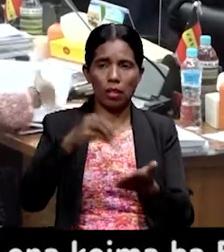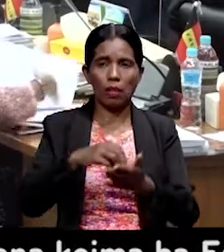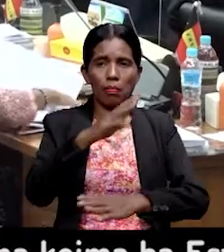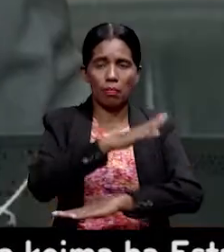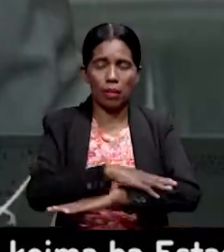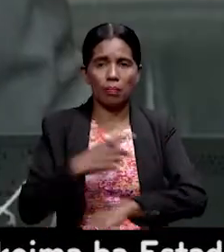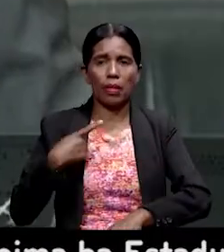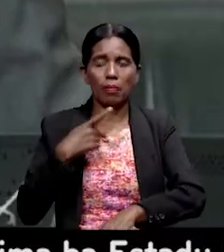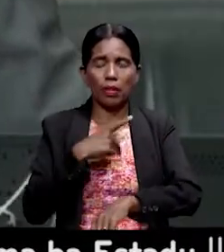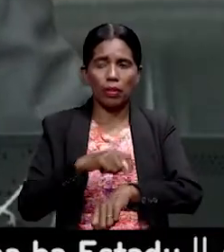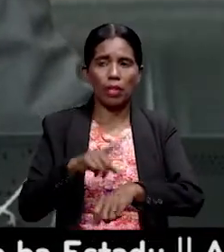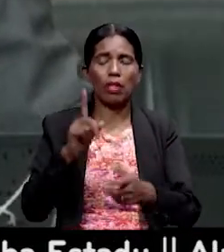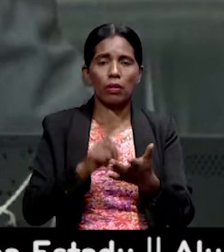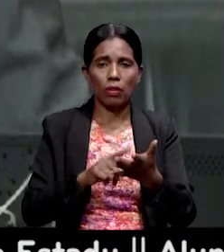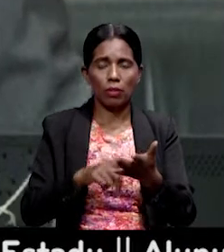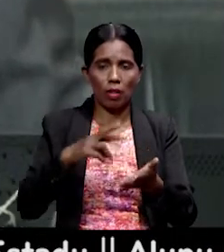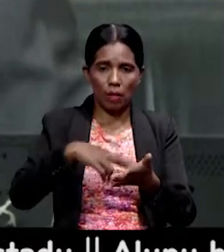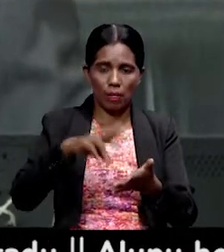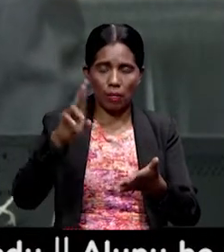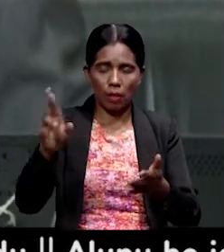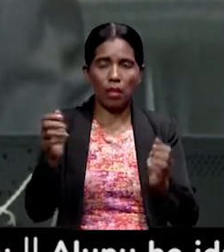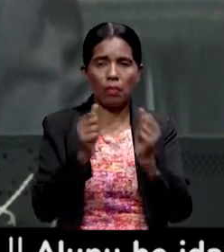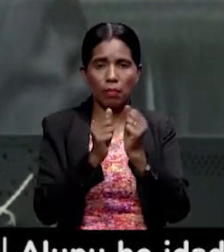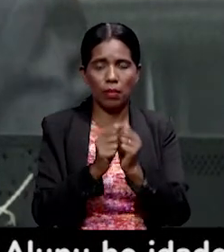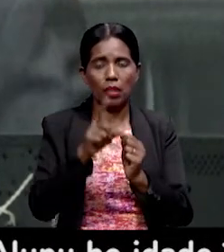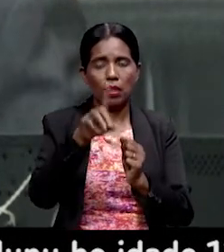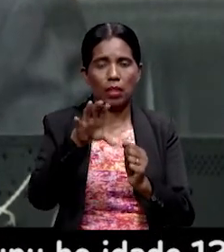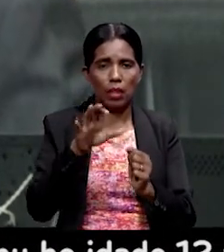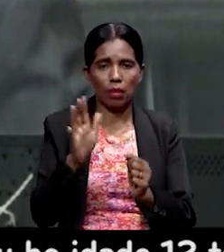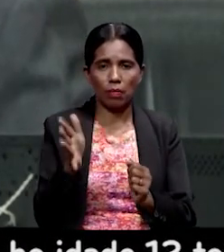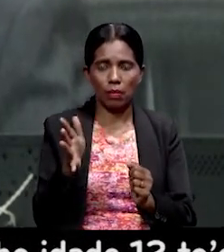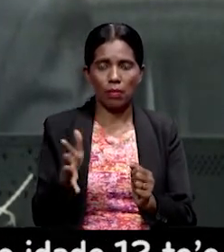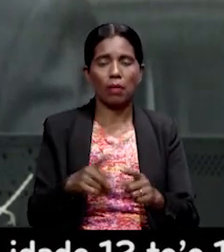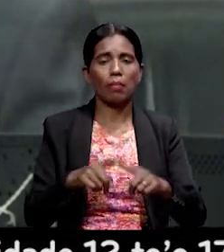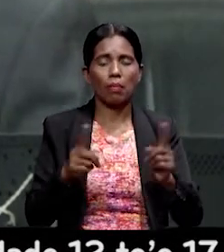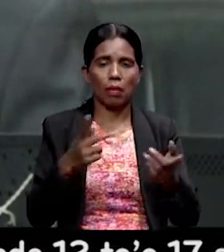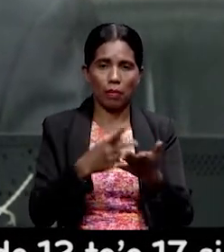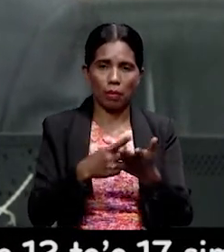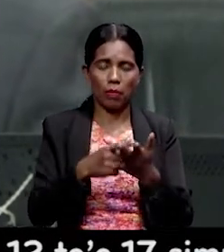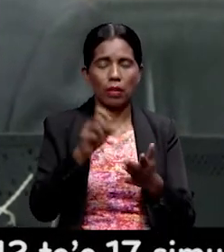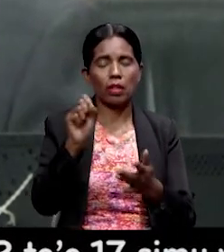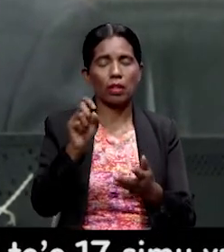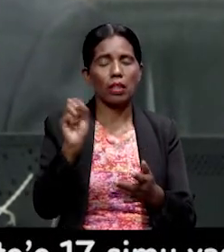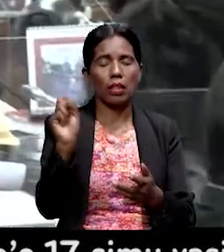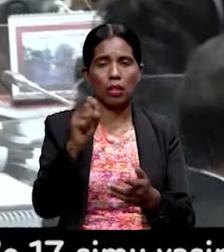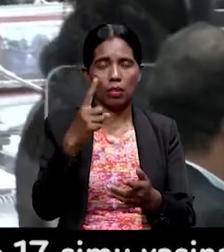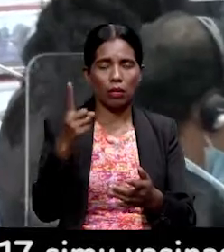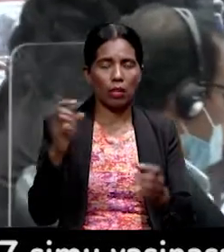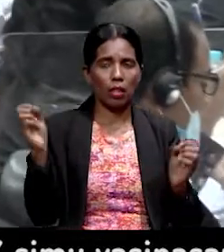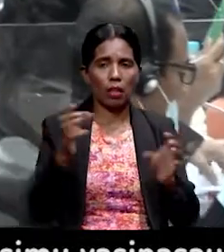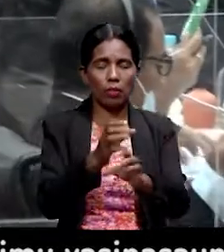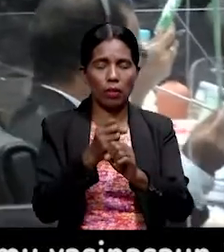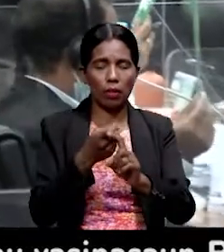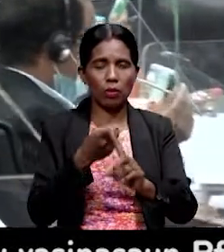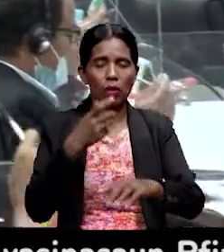Parlamento Nacional a discutir e não aprova Ramuto Catucida Limanulo. Mas bem, a proposta está no Loresim, lá admite o mesa,